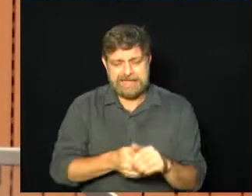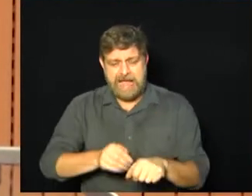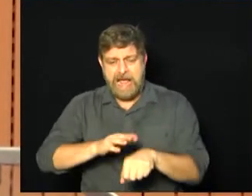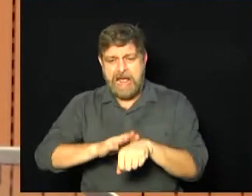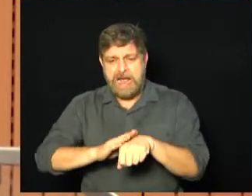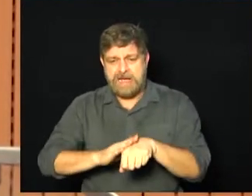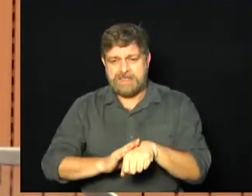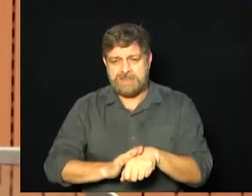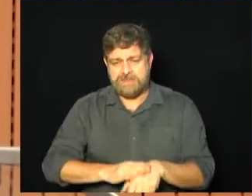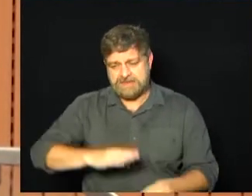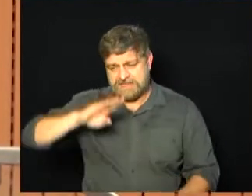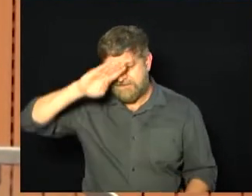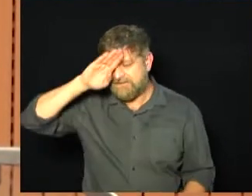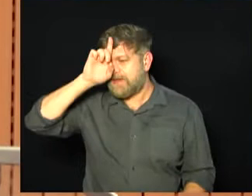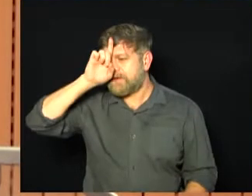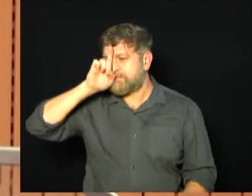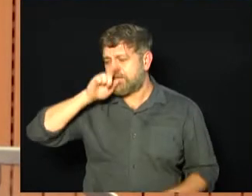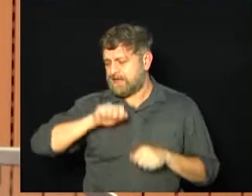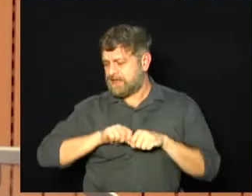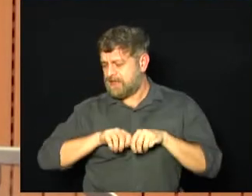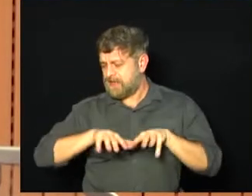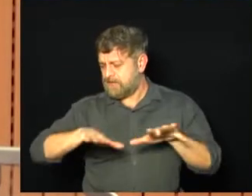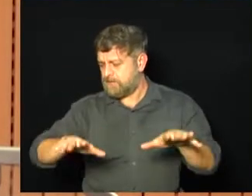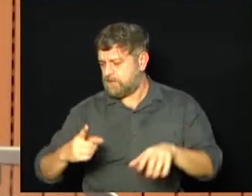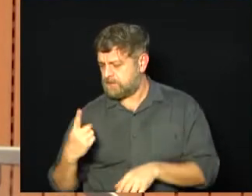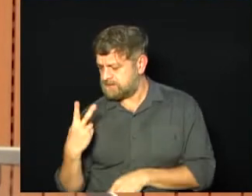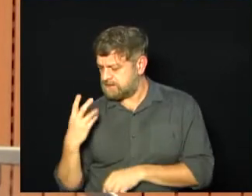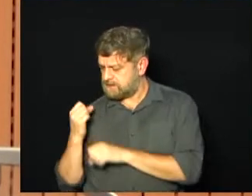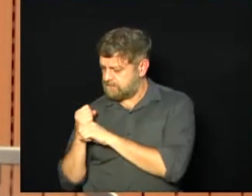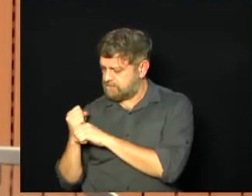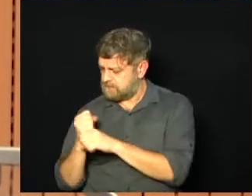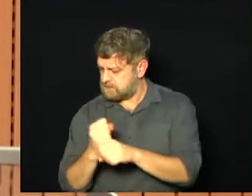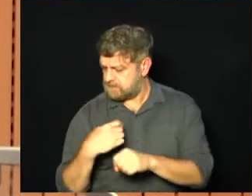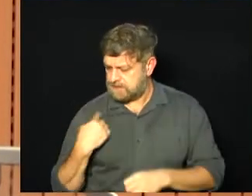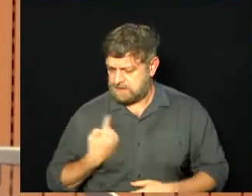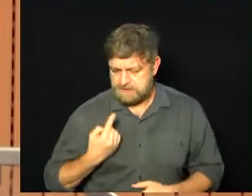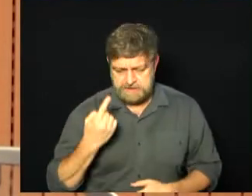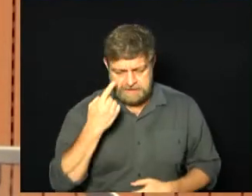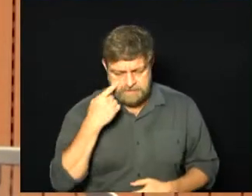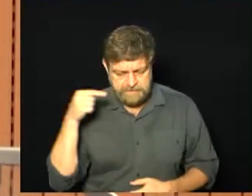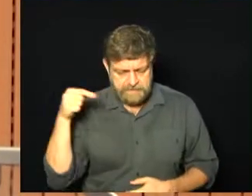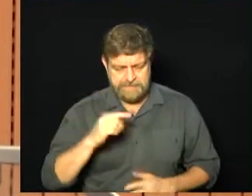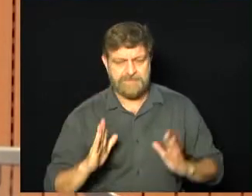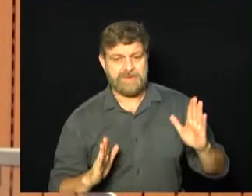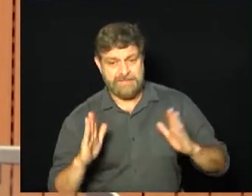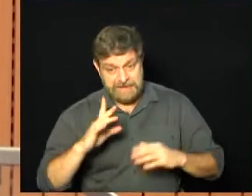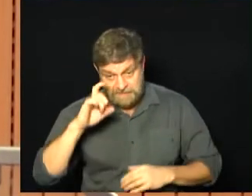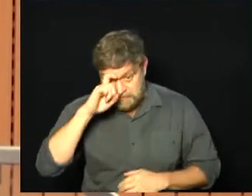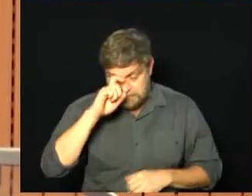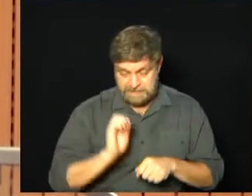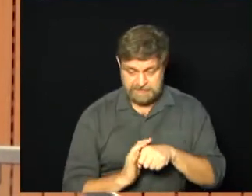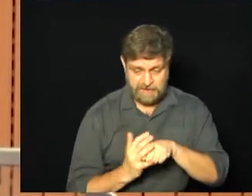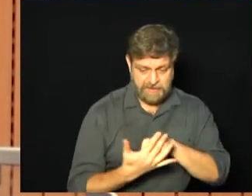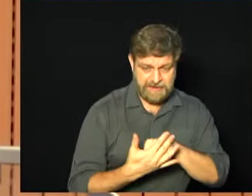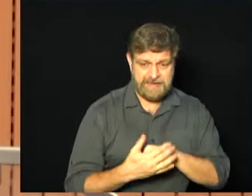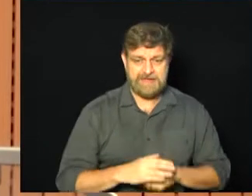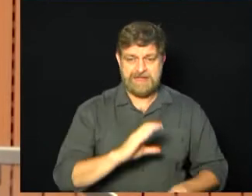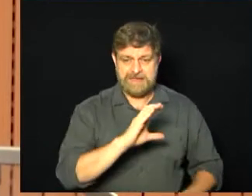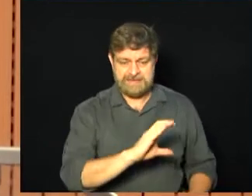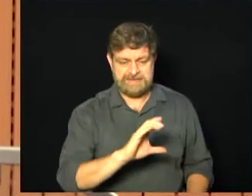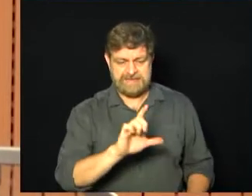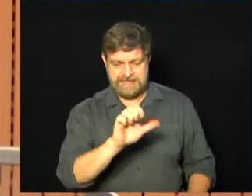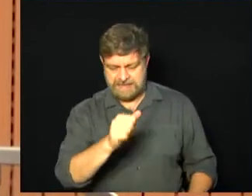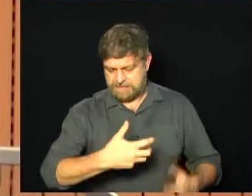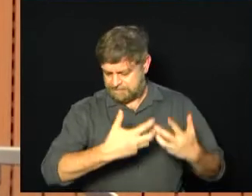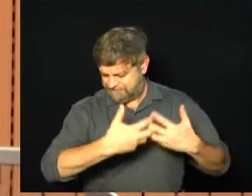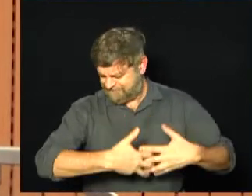amarela, a gente hoje, 120 anos, vê Campinas passando de novo por um momento difícil, e o CCLA continua